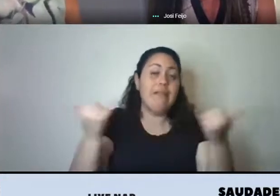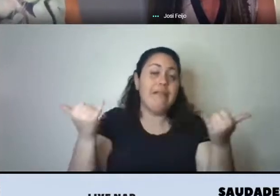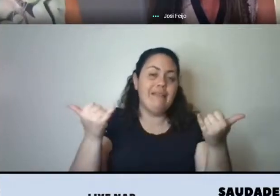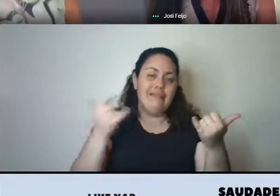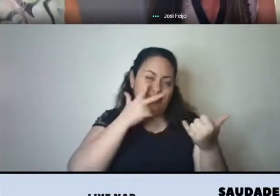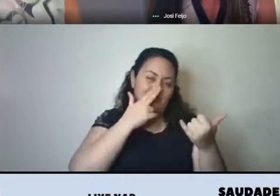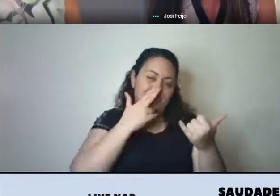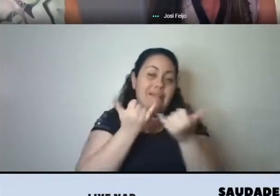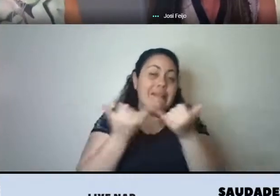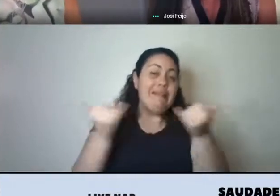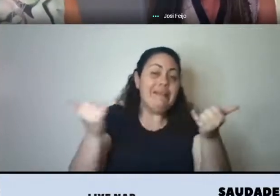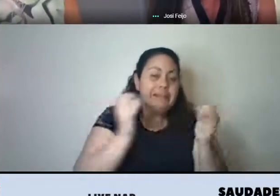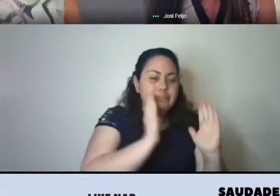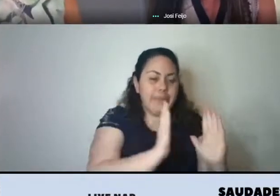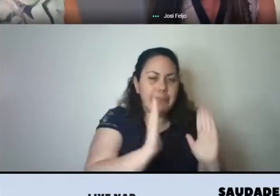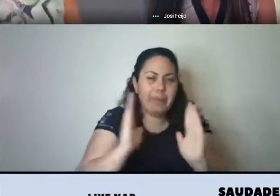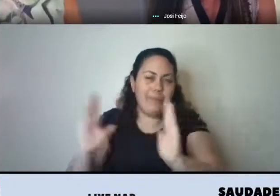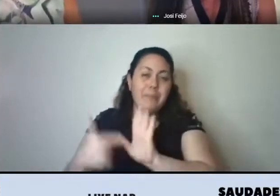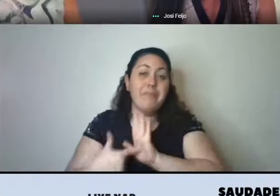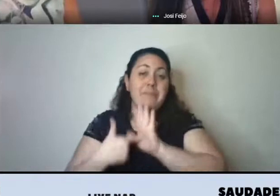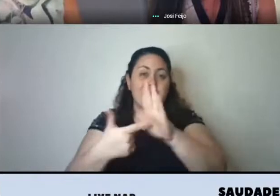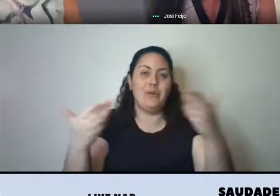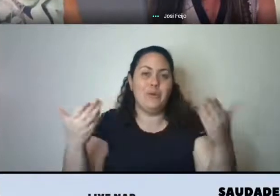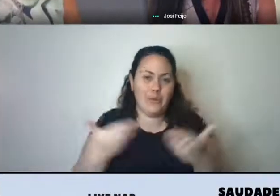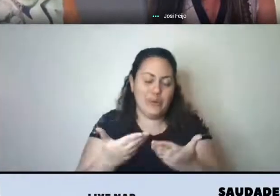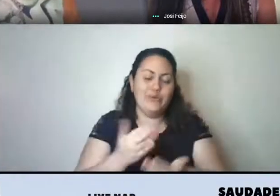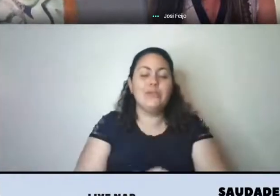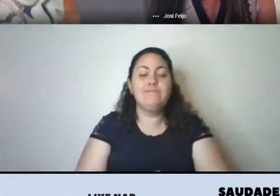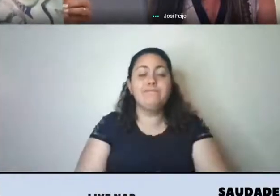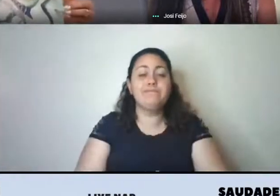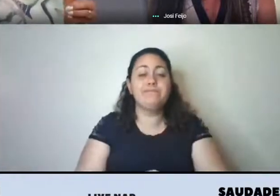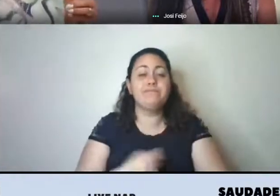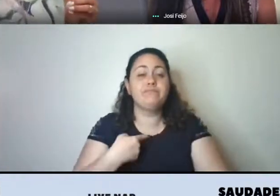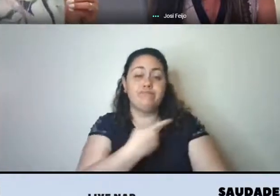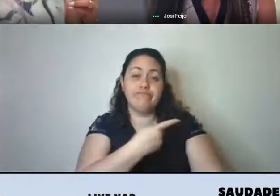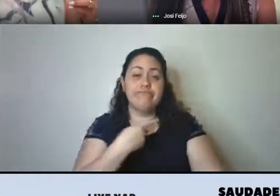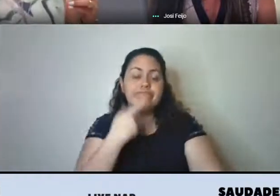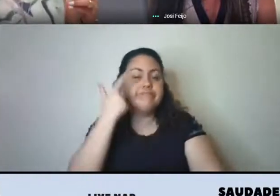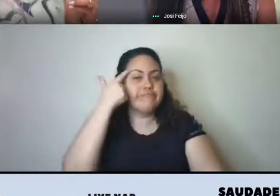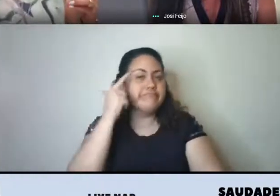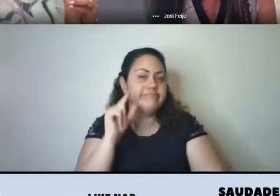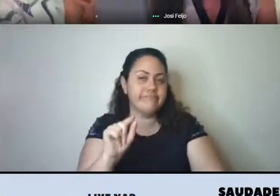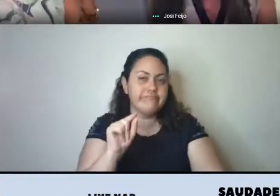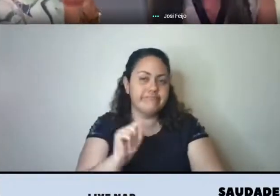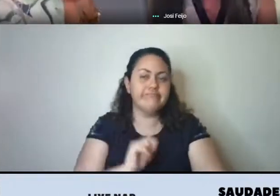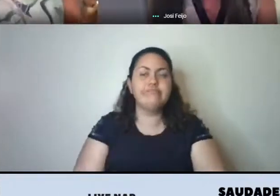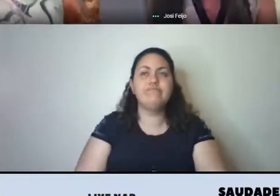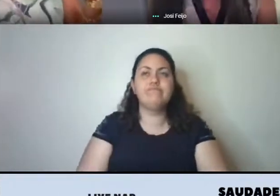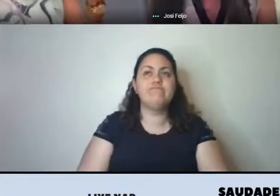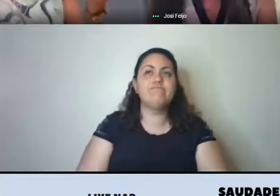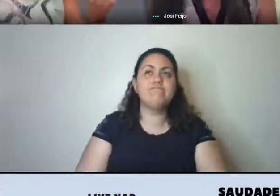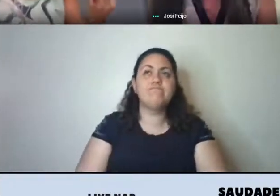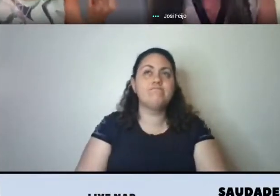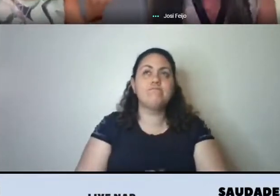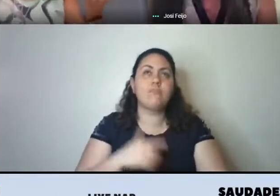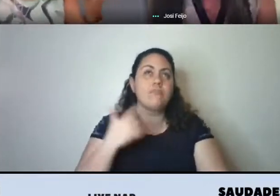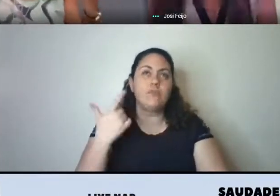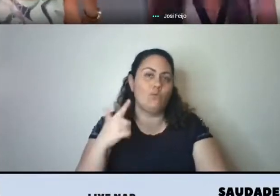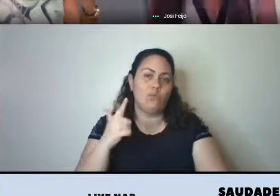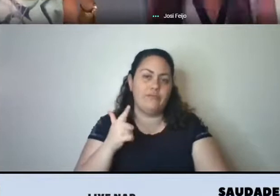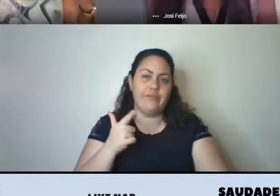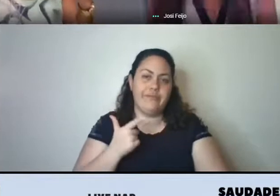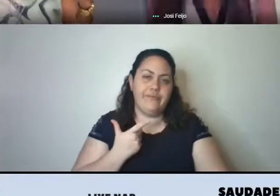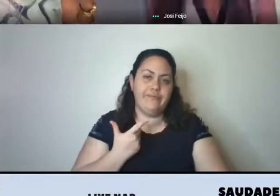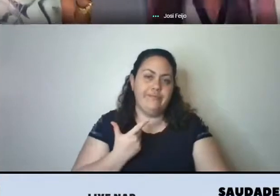vocês. E, e a gente ficou pensando bastante sobre isso, assim, o que não foi vivido,